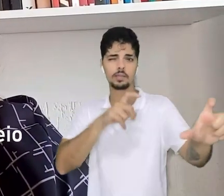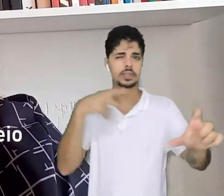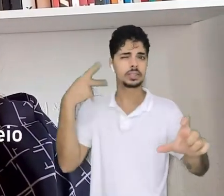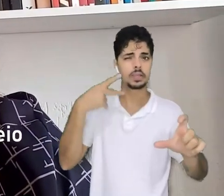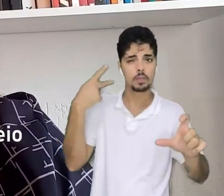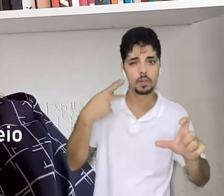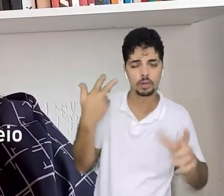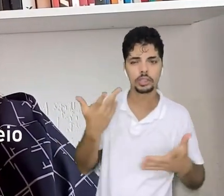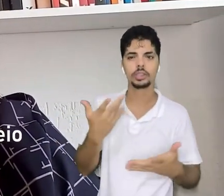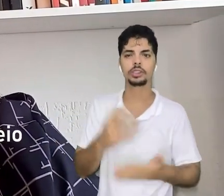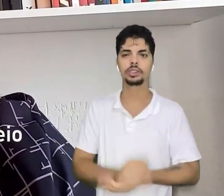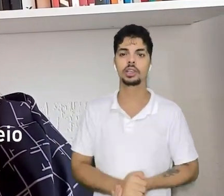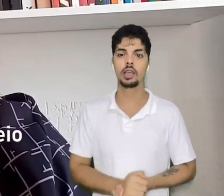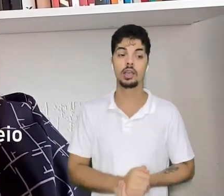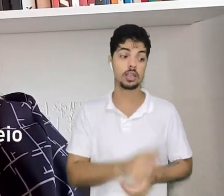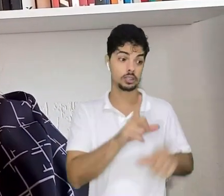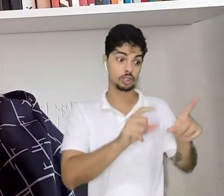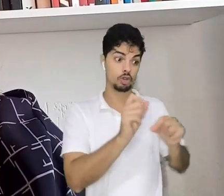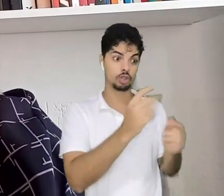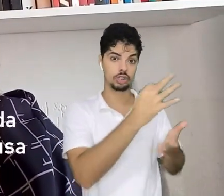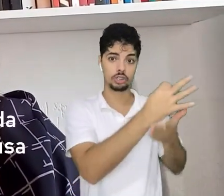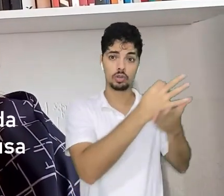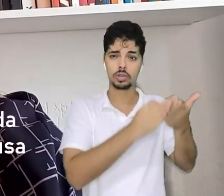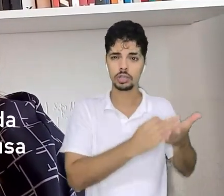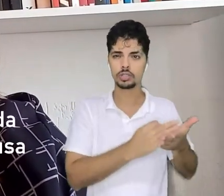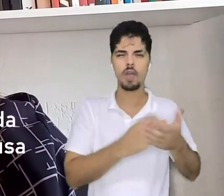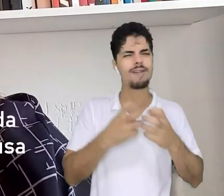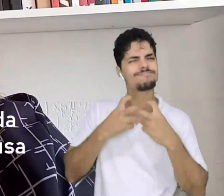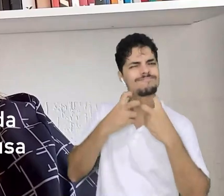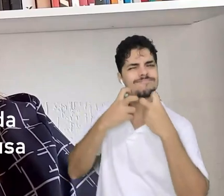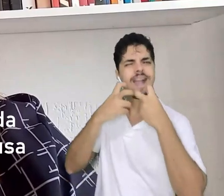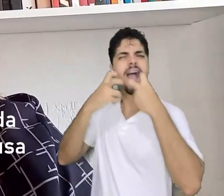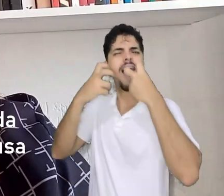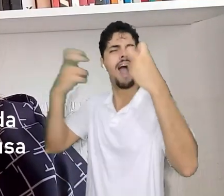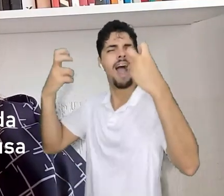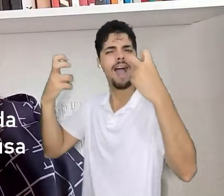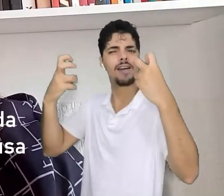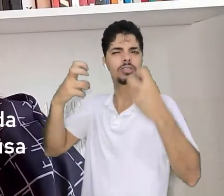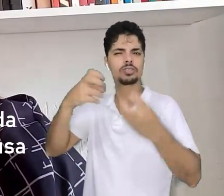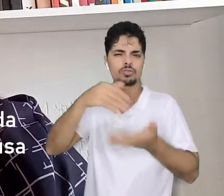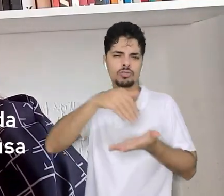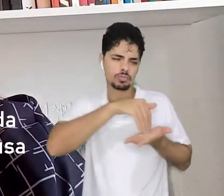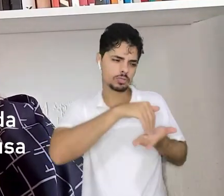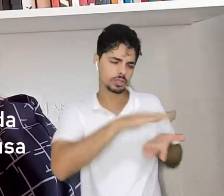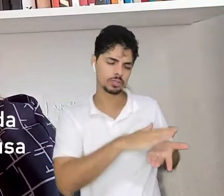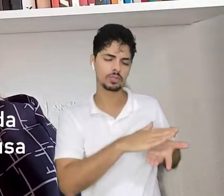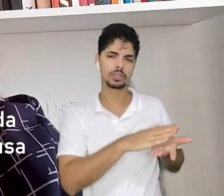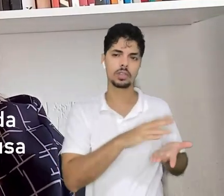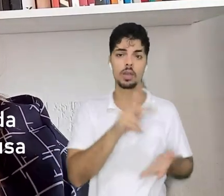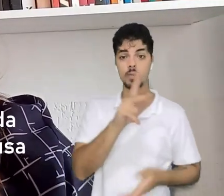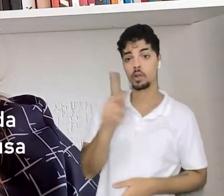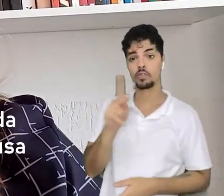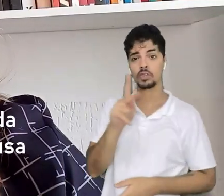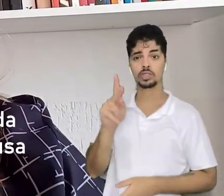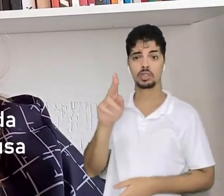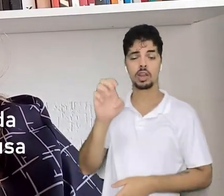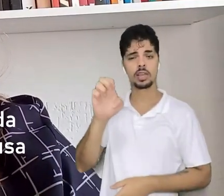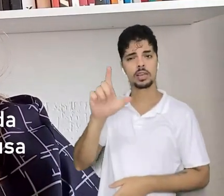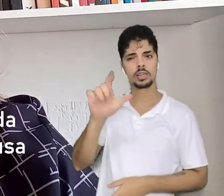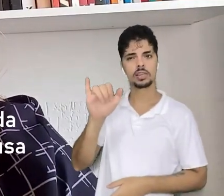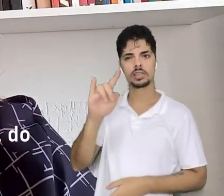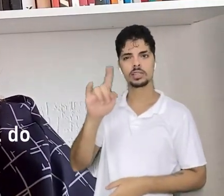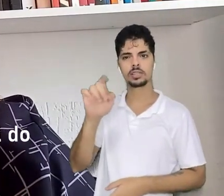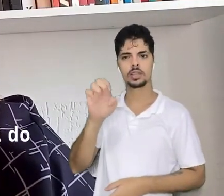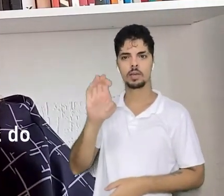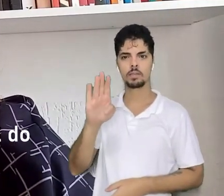Brasil por meio do texto O Grito dos excluídos da professora Elizabeth Souza